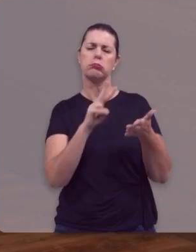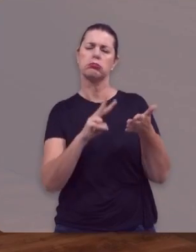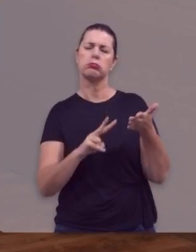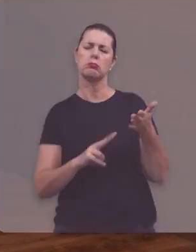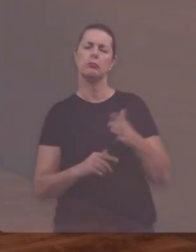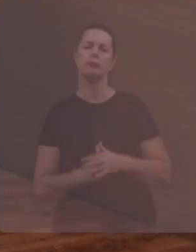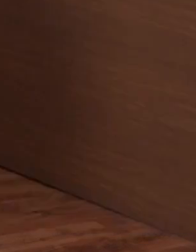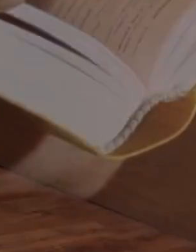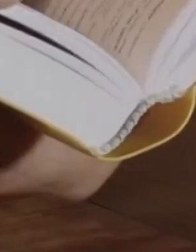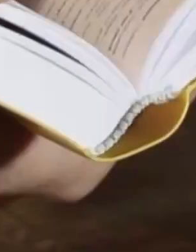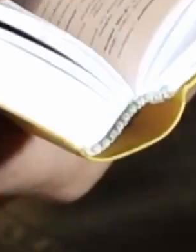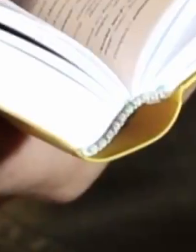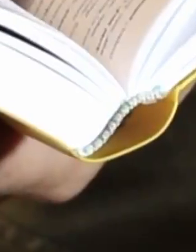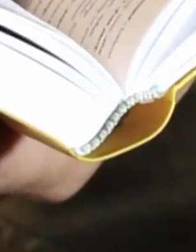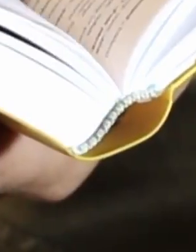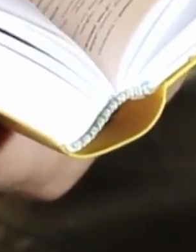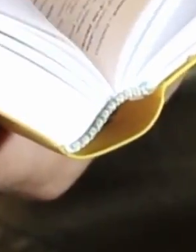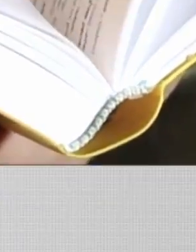desse texto.